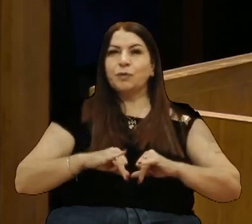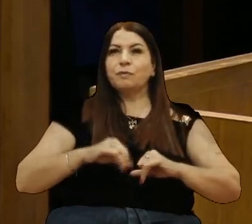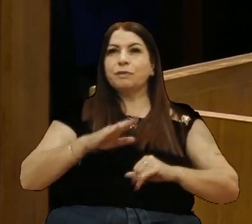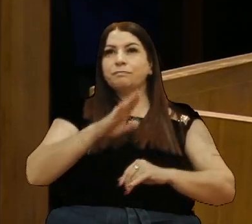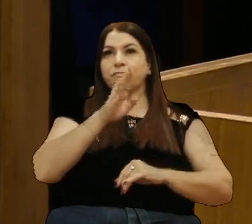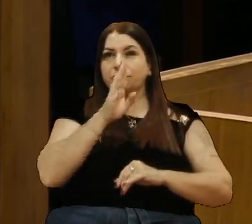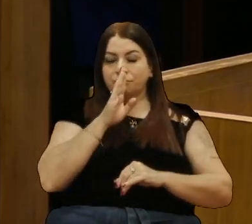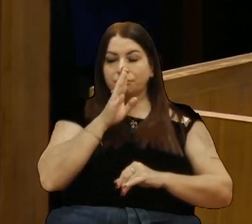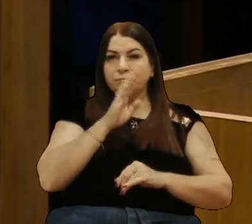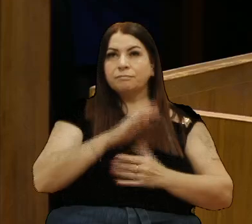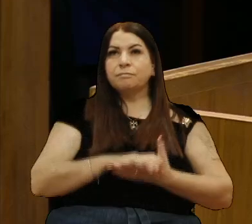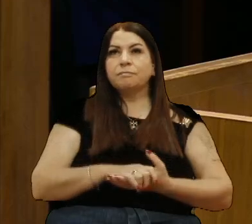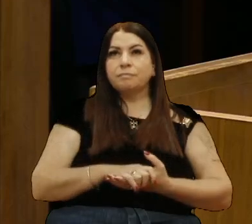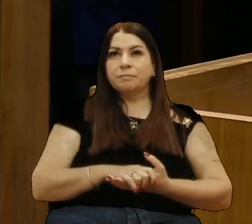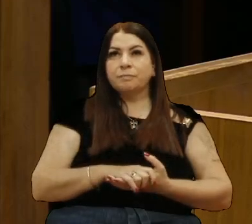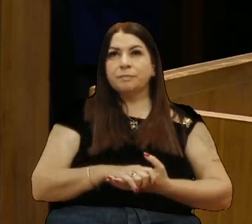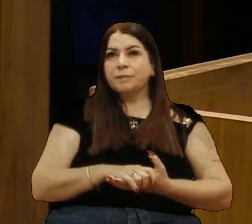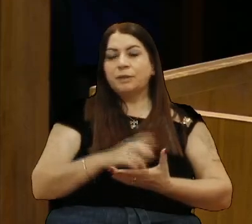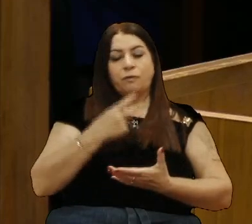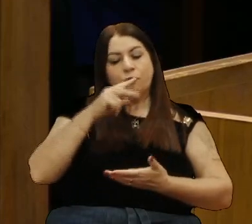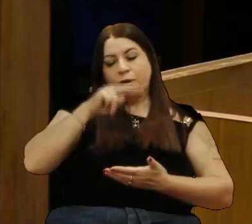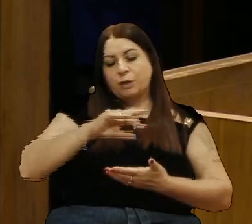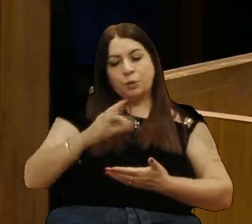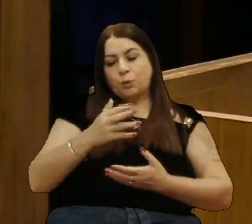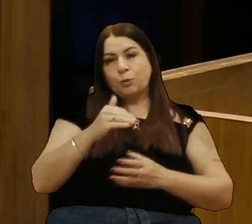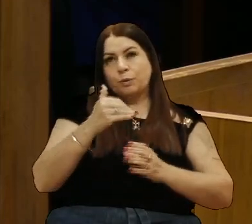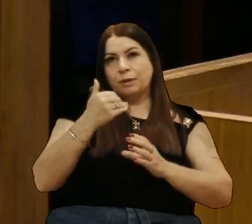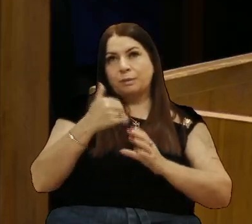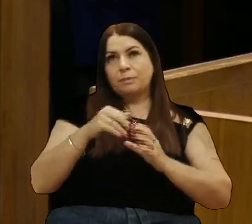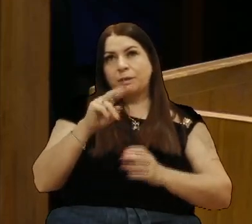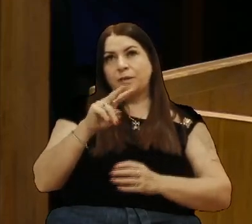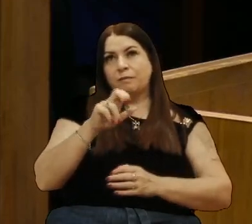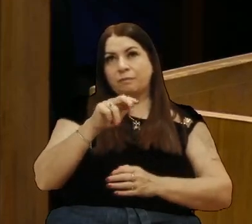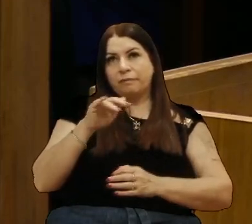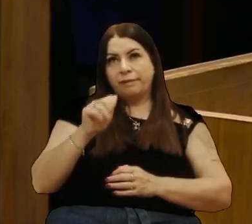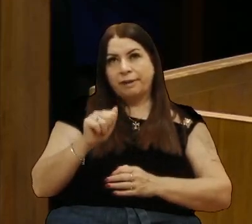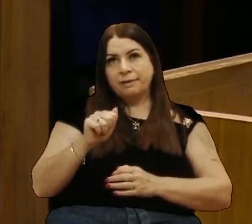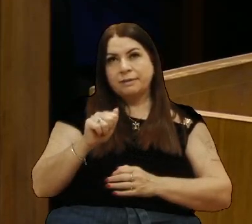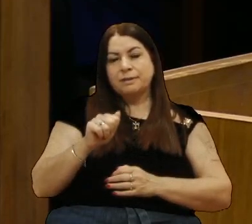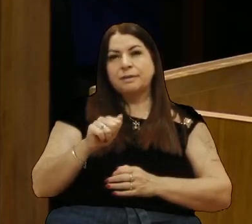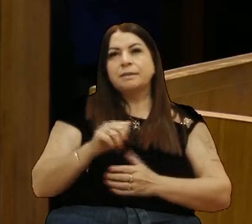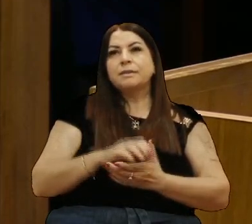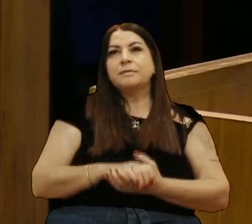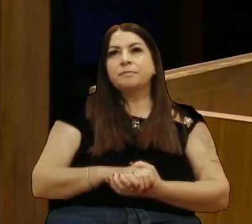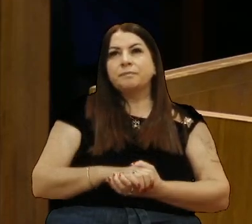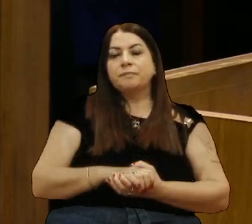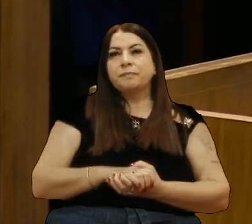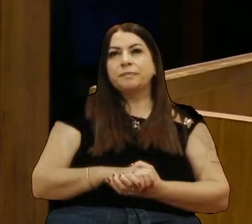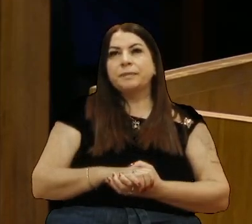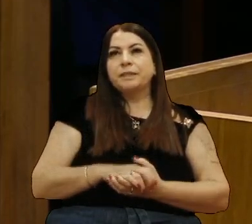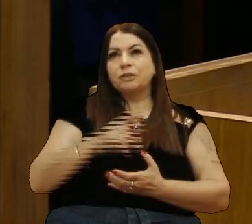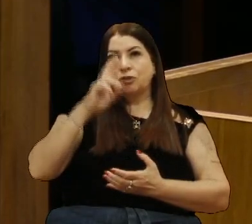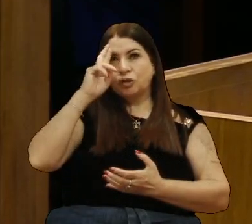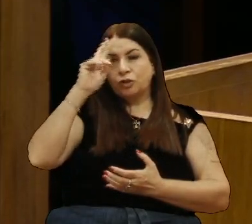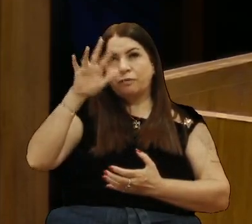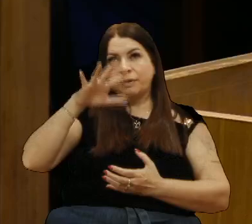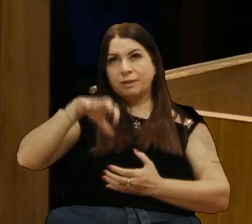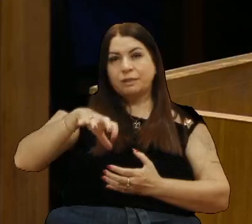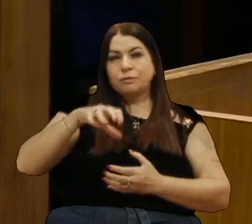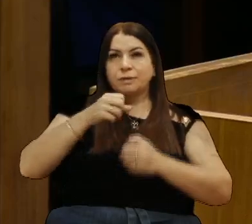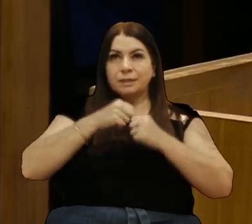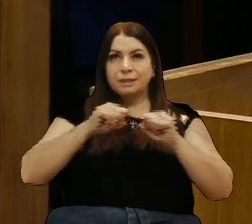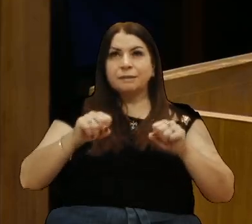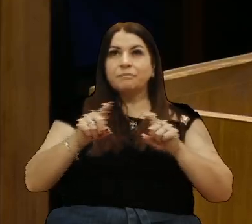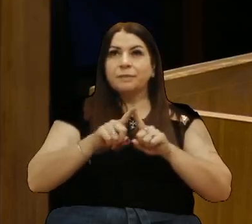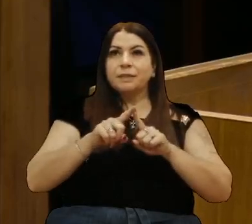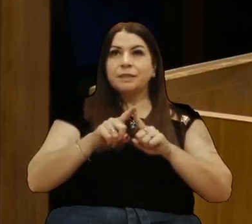silêncio. Então, eu não vou ler todo o e-mail dela, mas é da Vanessa Zanardi Borges Munari, né, que ela é chefe do setor da secretaria, e ela